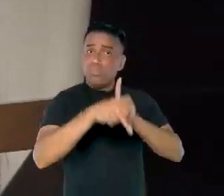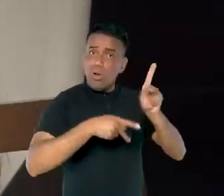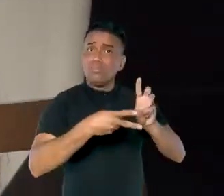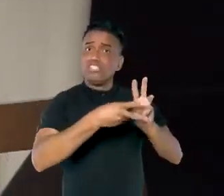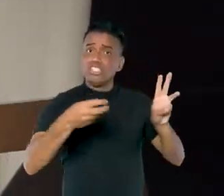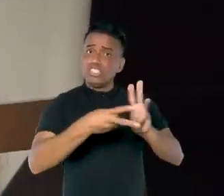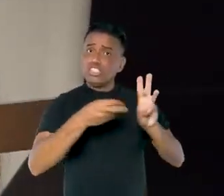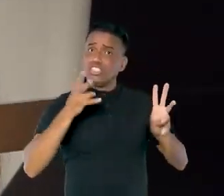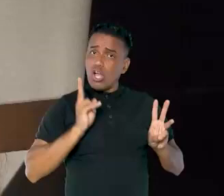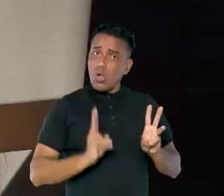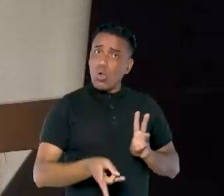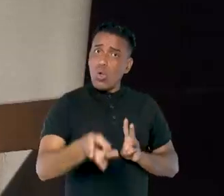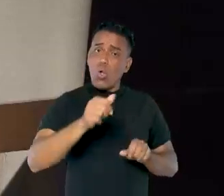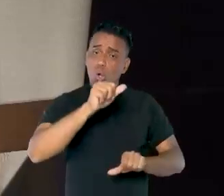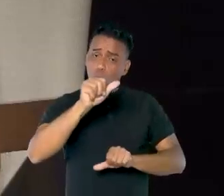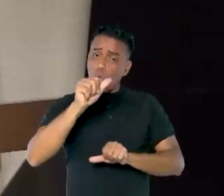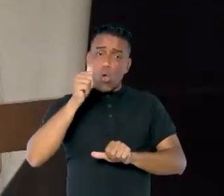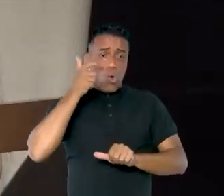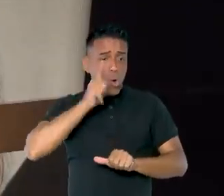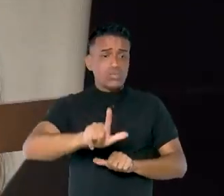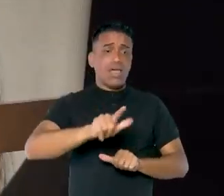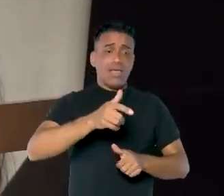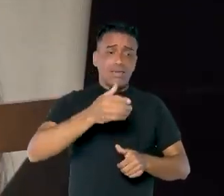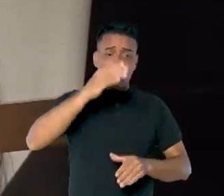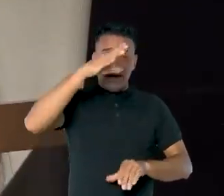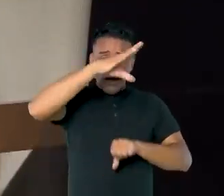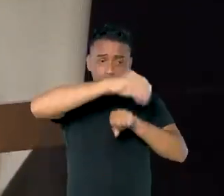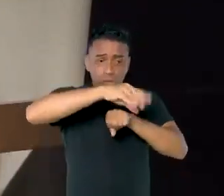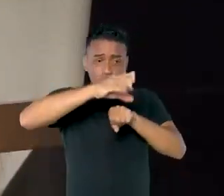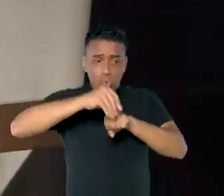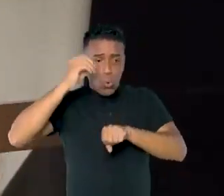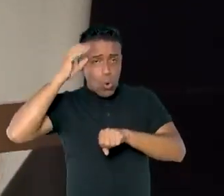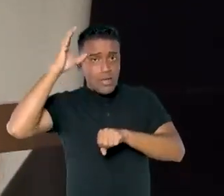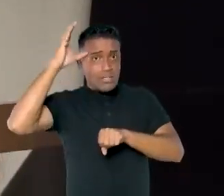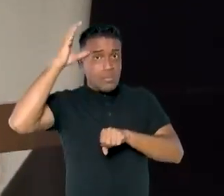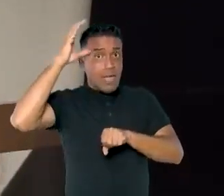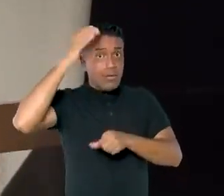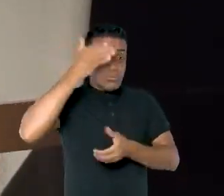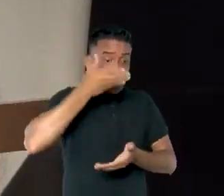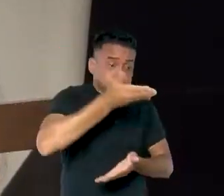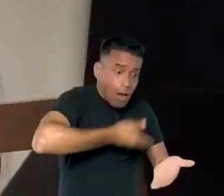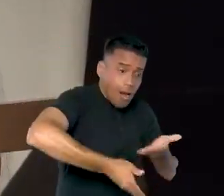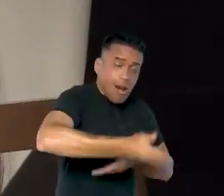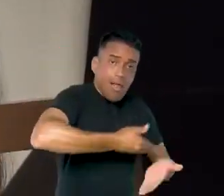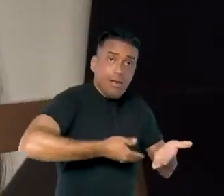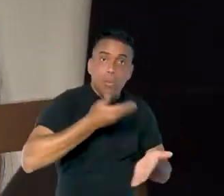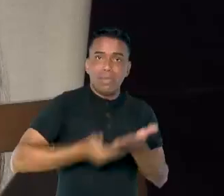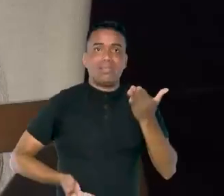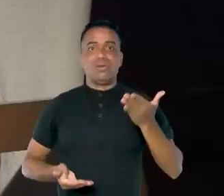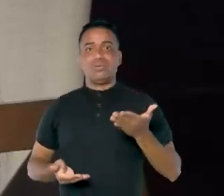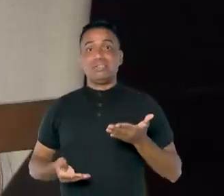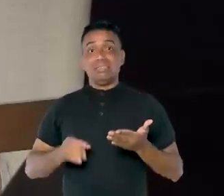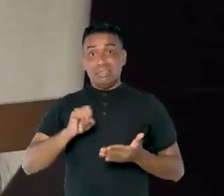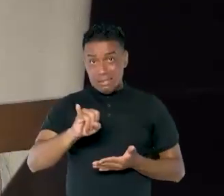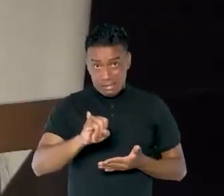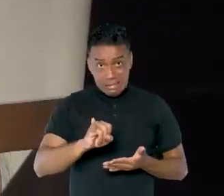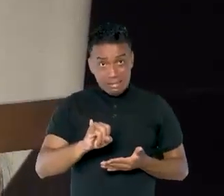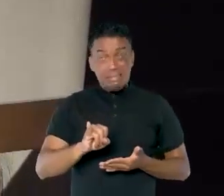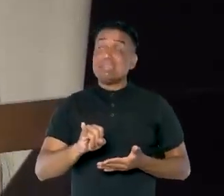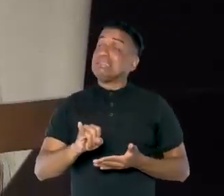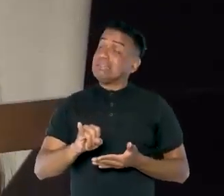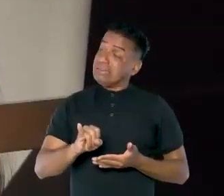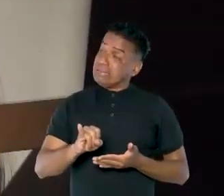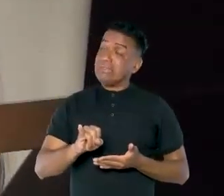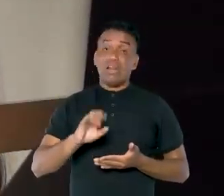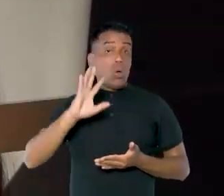gente consegue fazer a transmissão dos conhecimentos, e é por isso que não se perderam, porque se não fosse, elas tinham se perdido também,